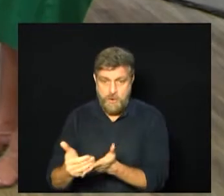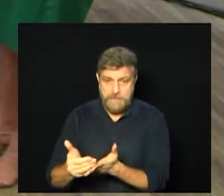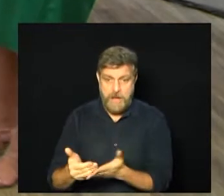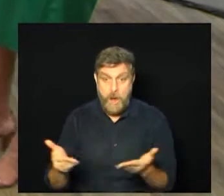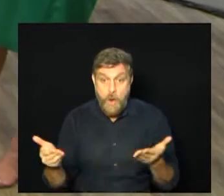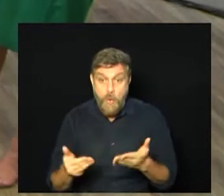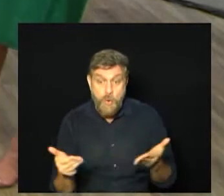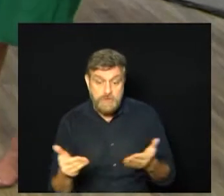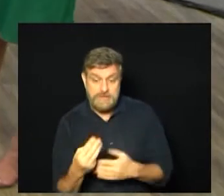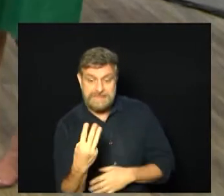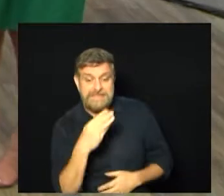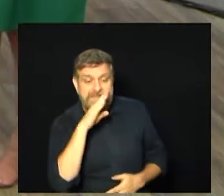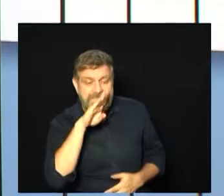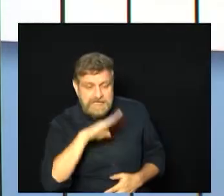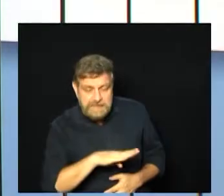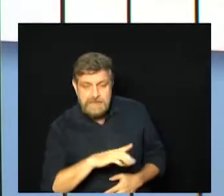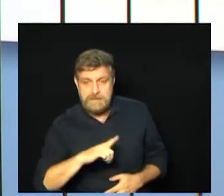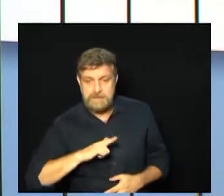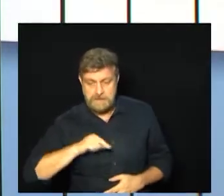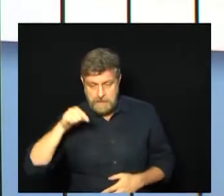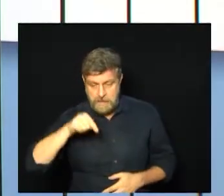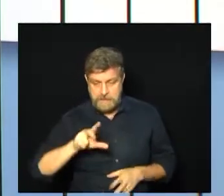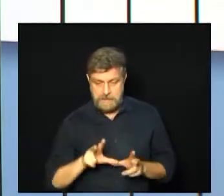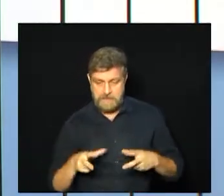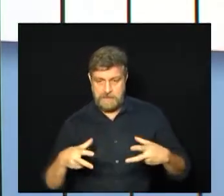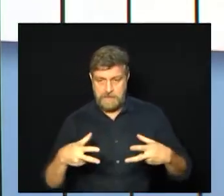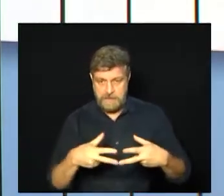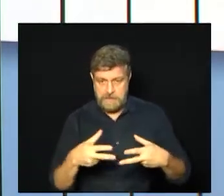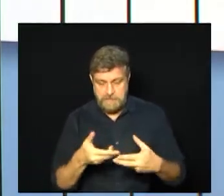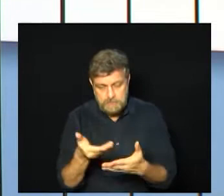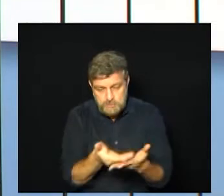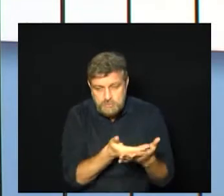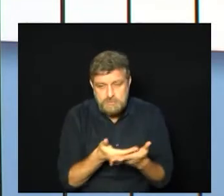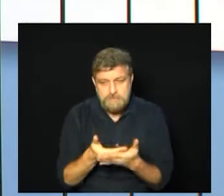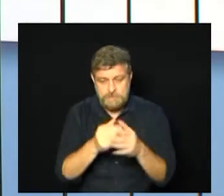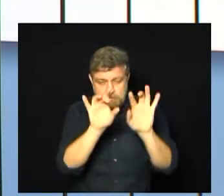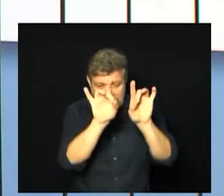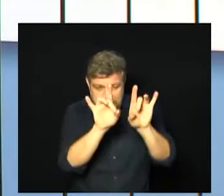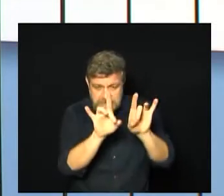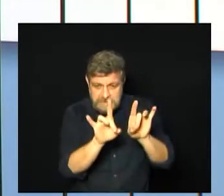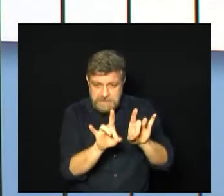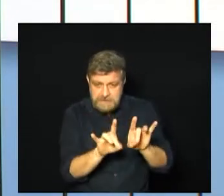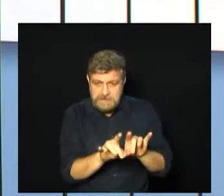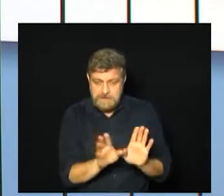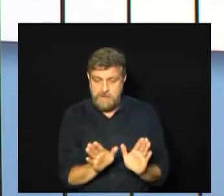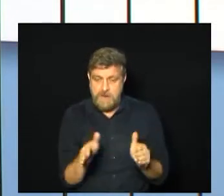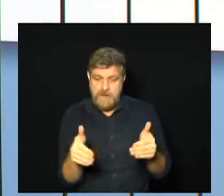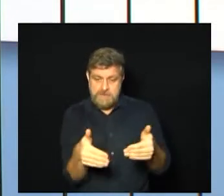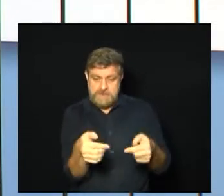das 15h, a Câmara tem a reunião da Comissão Especial de Estudos,